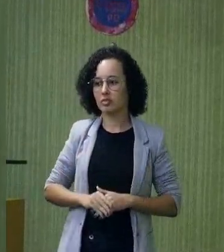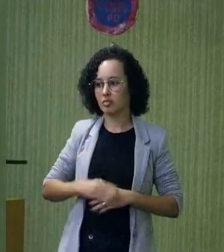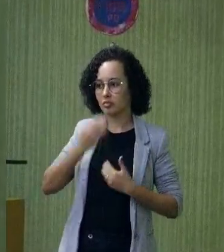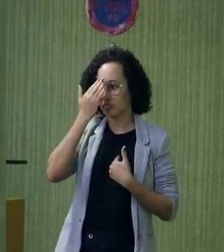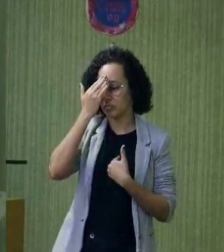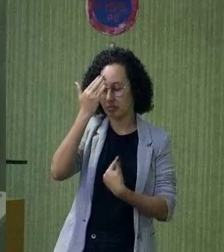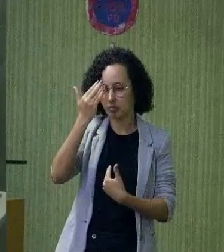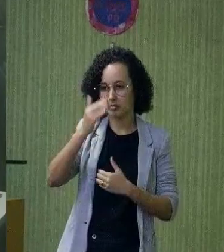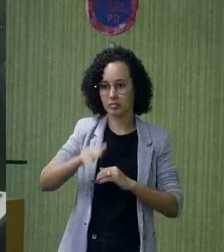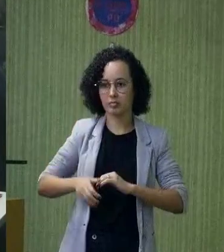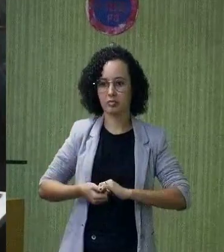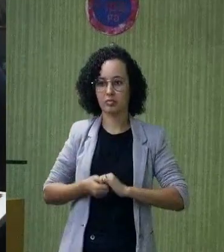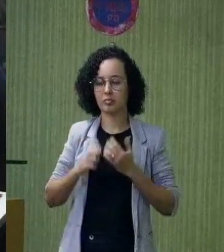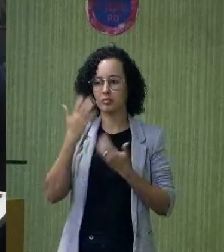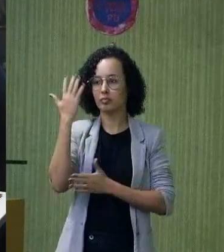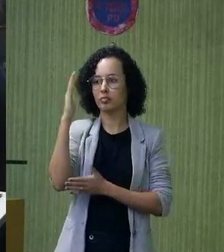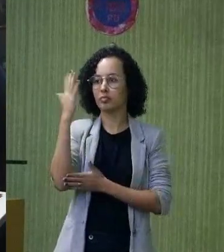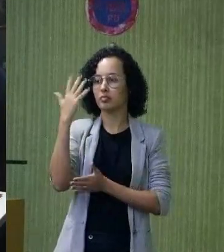dout delisa